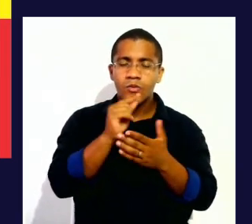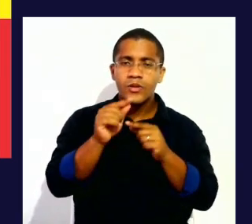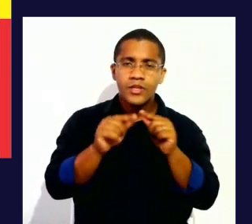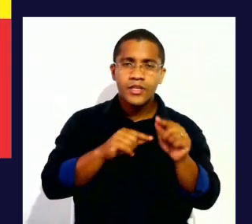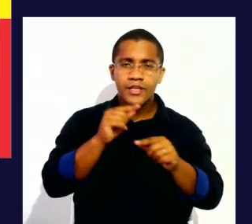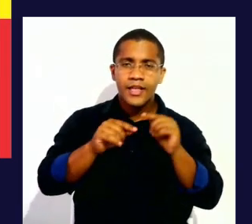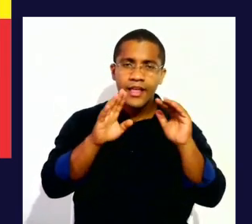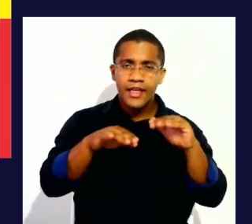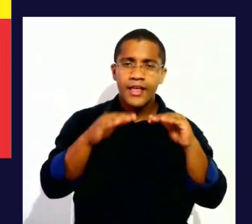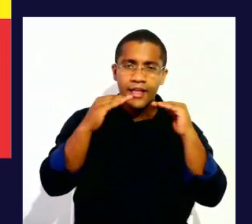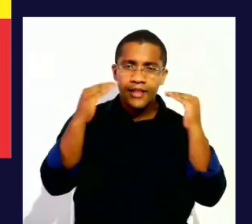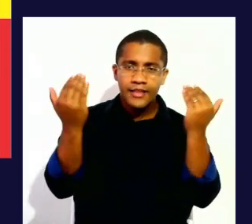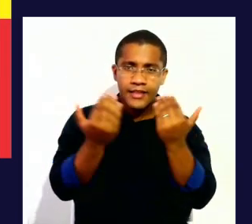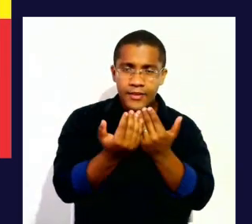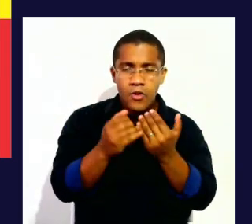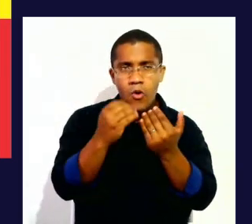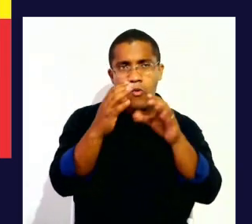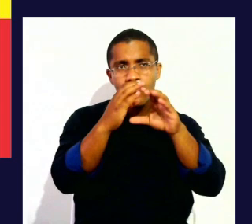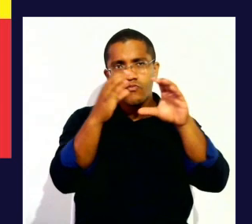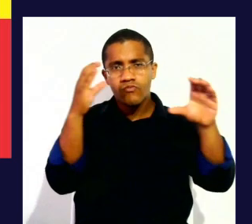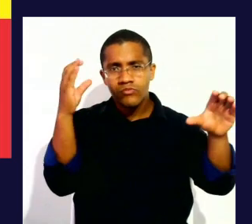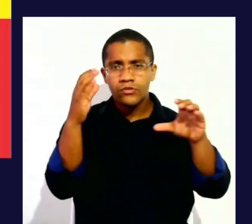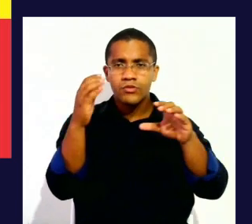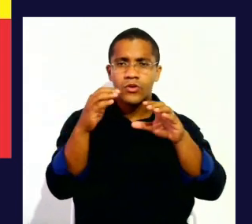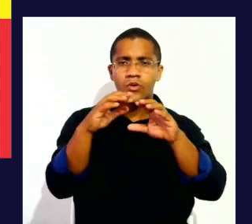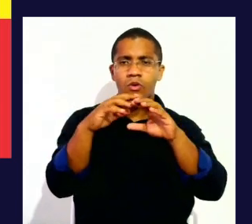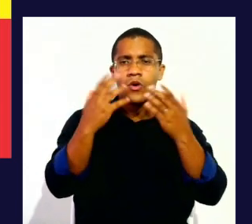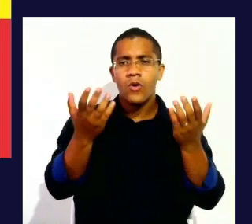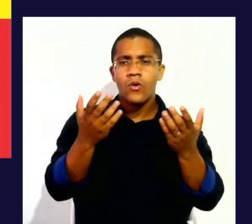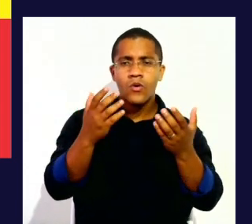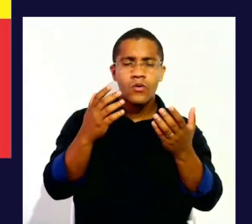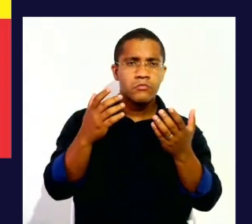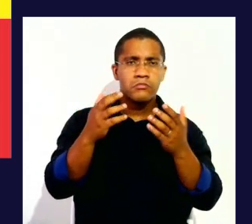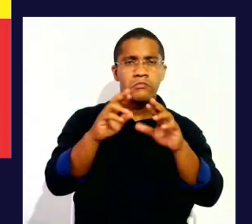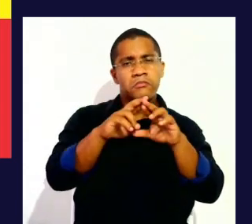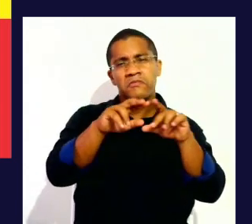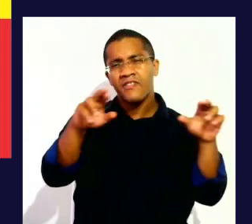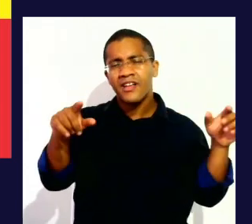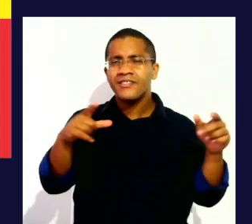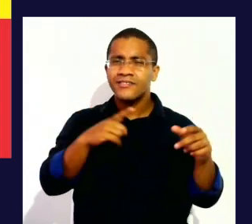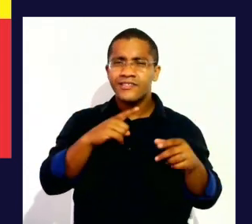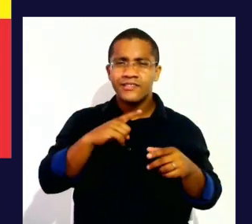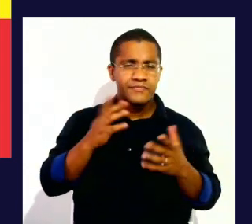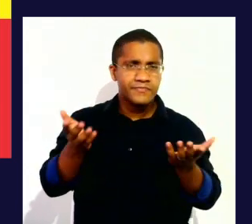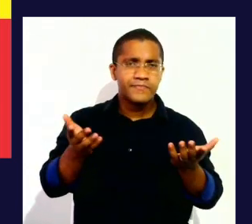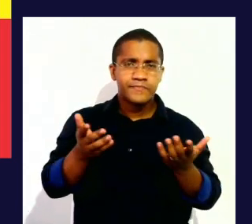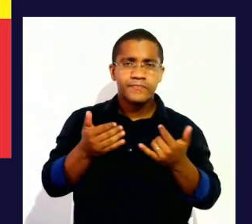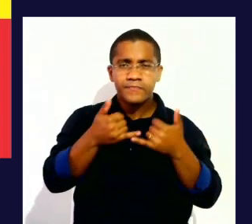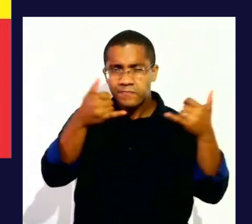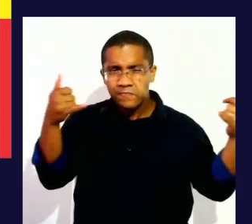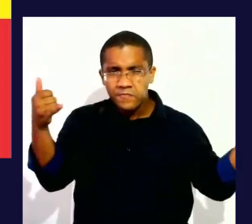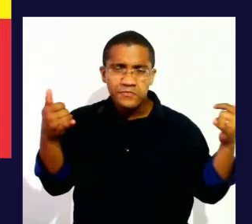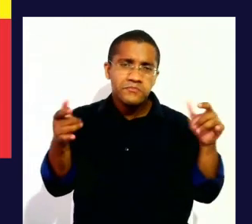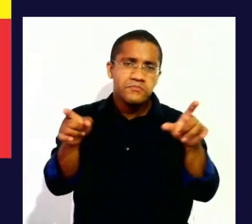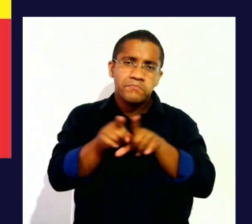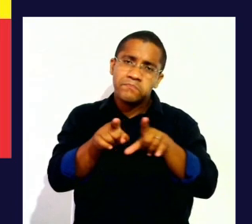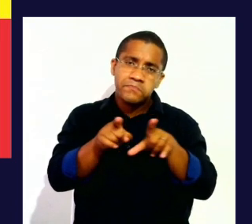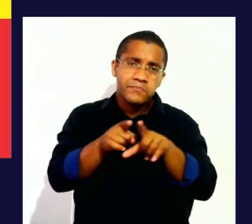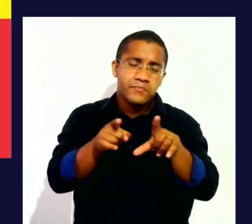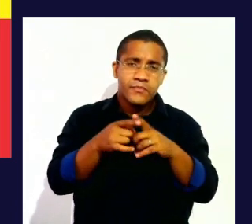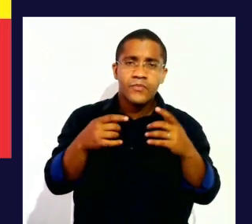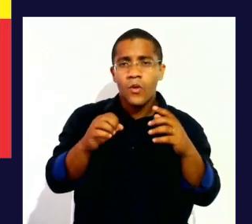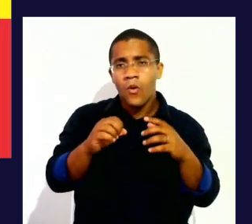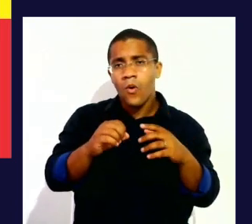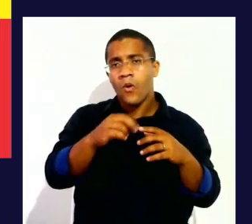como assembleias por tubos, ou se não de canalização ou de cabos, ou mesmo